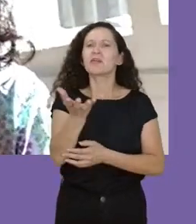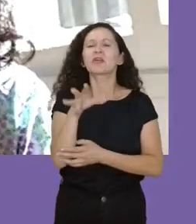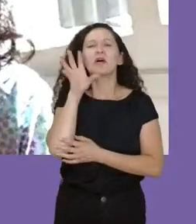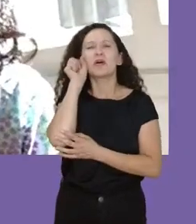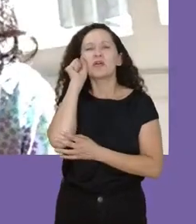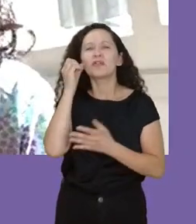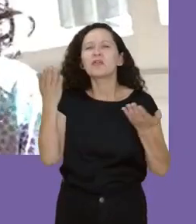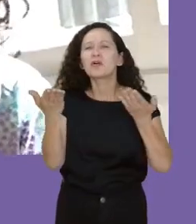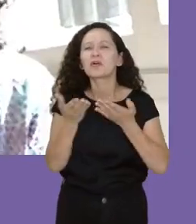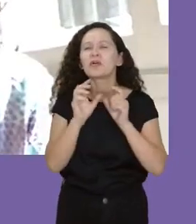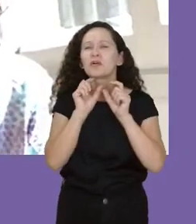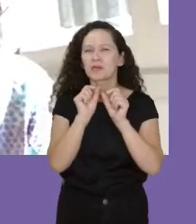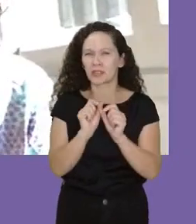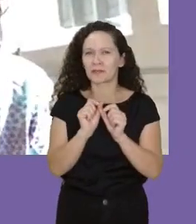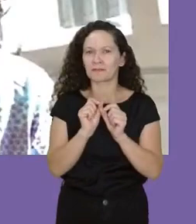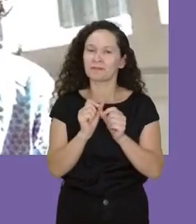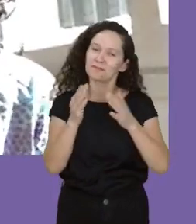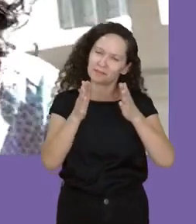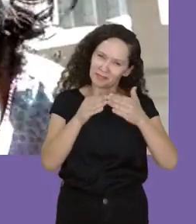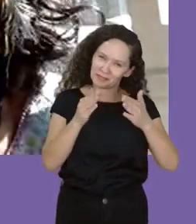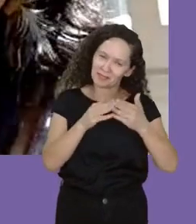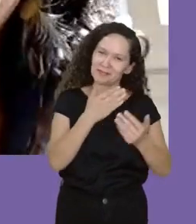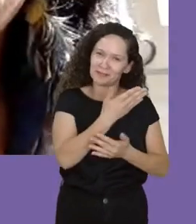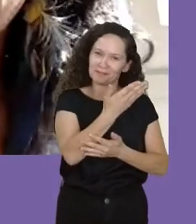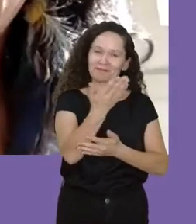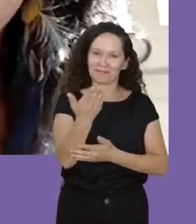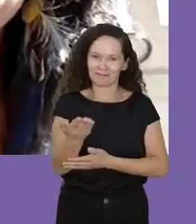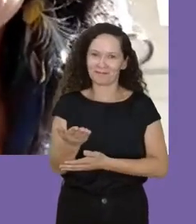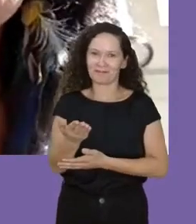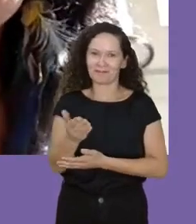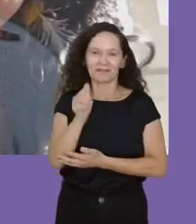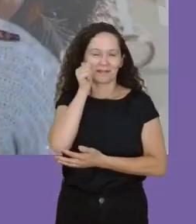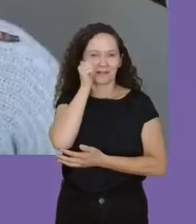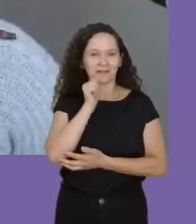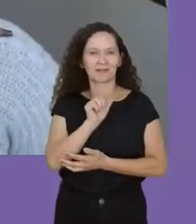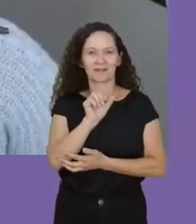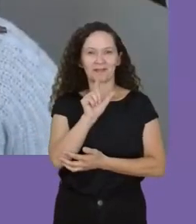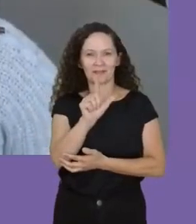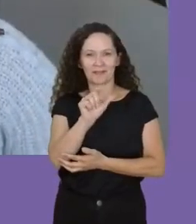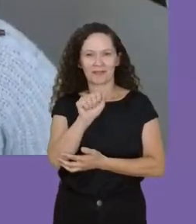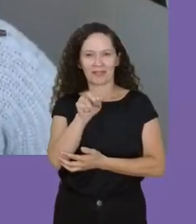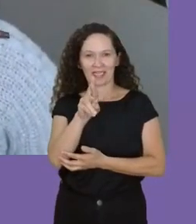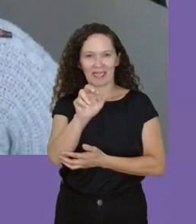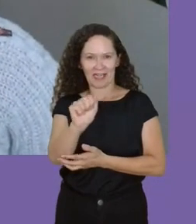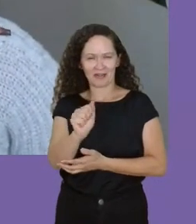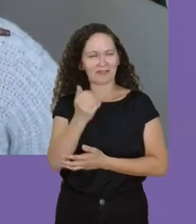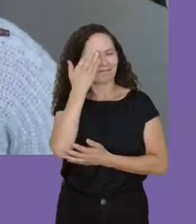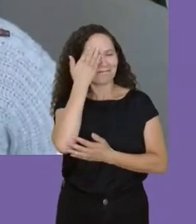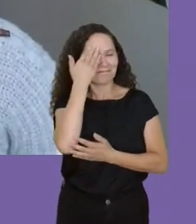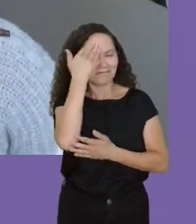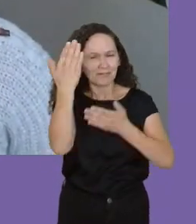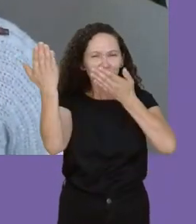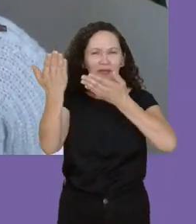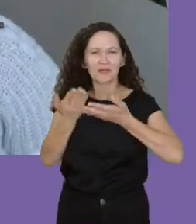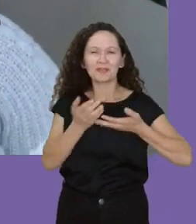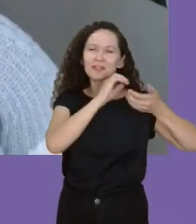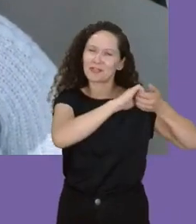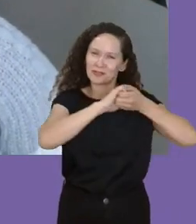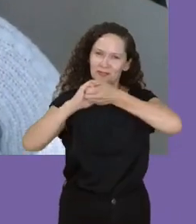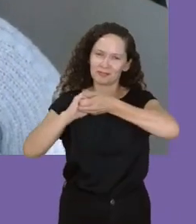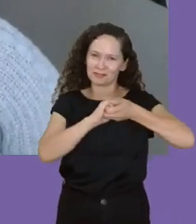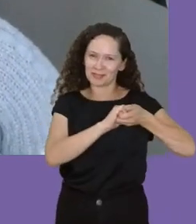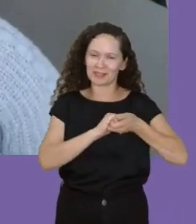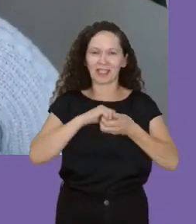agora, então, por favor, a Laura. Agradecer o convite para estar aqui, cumprimentar